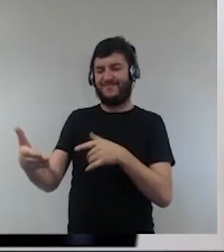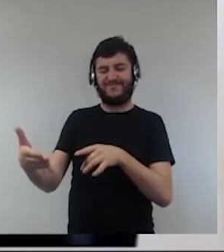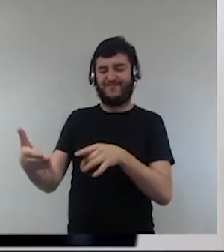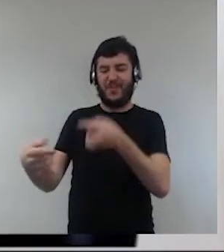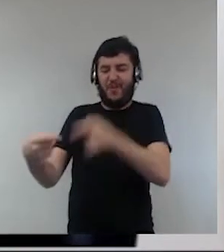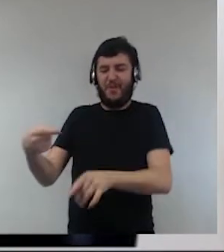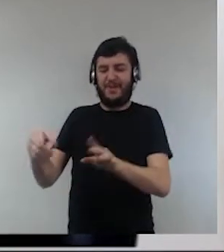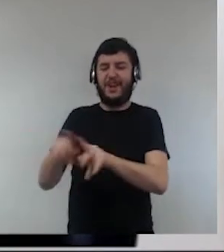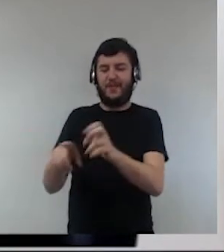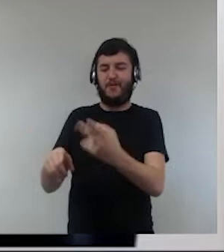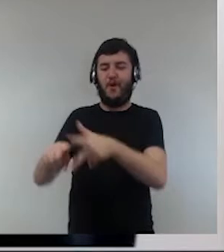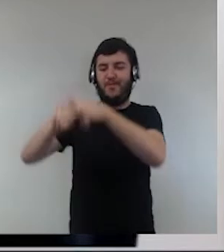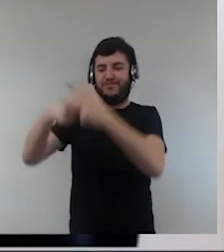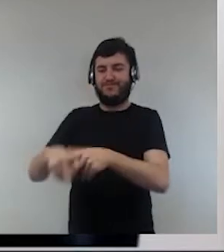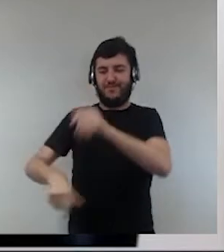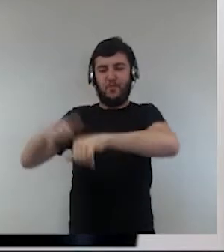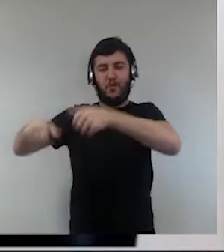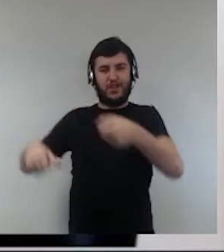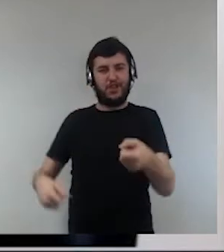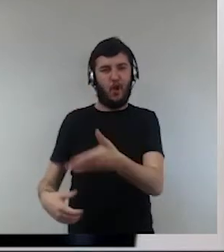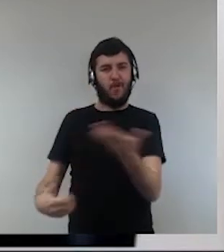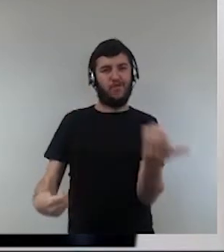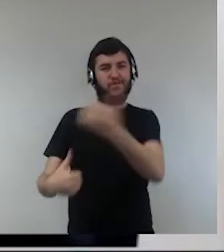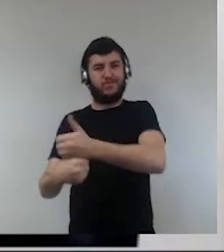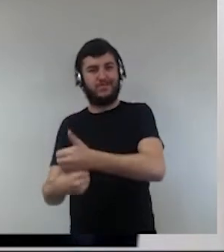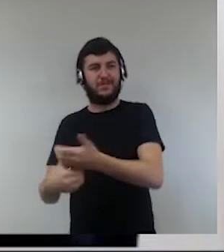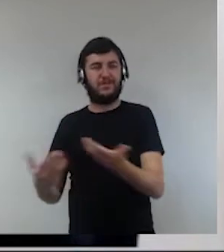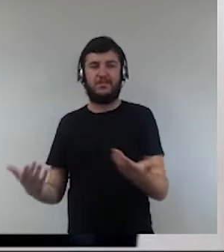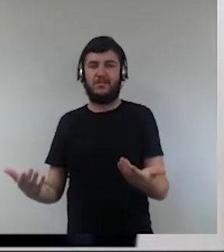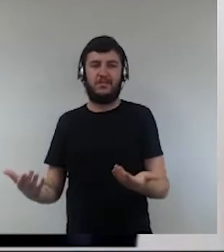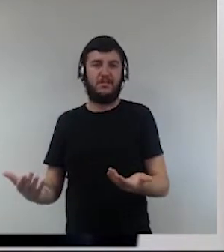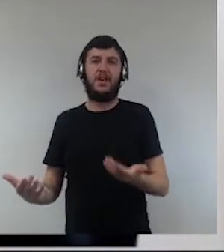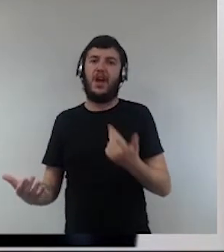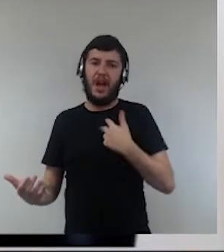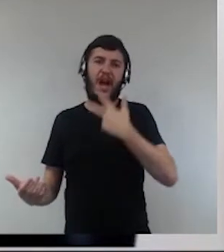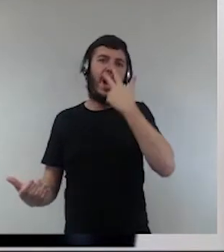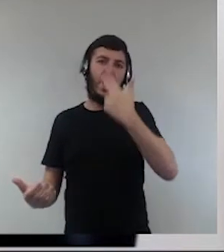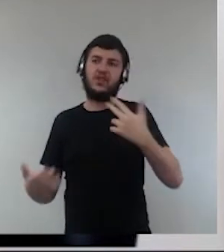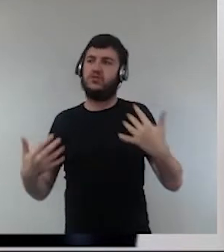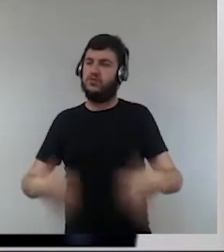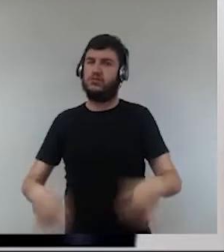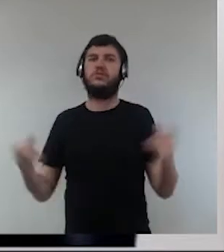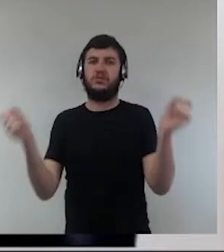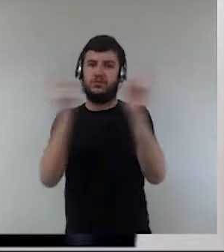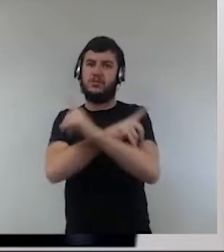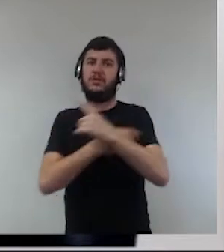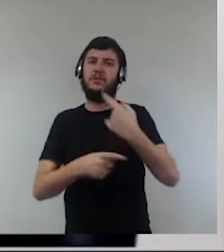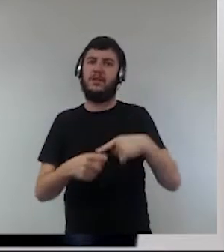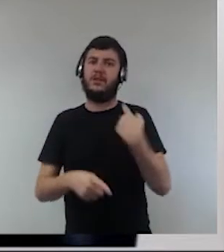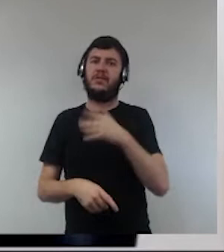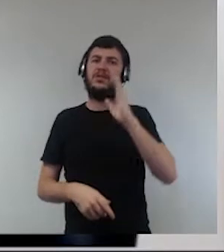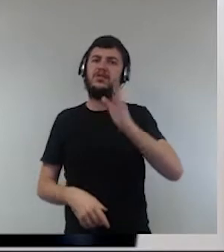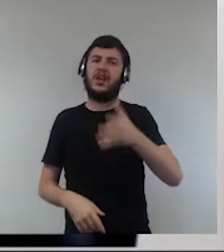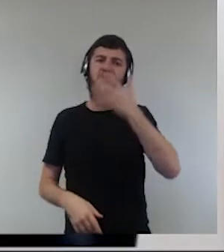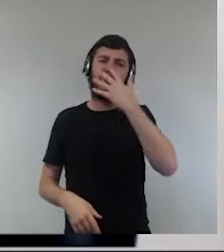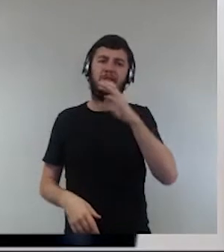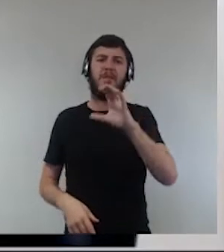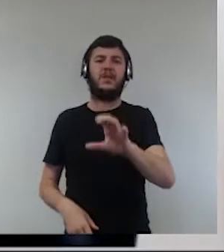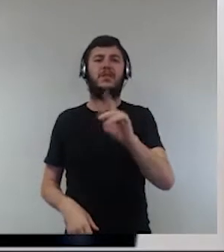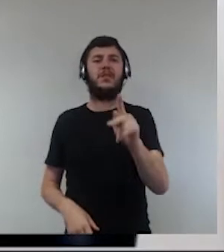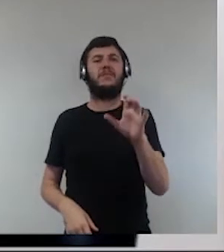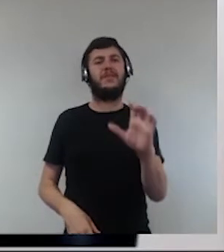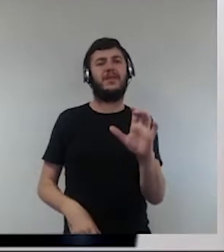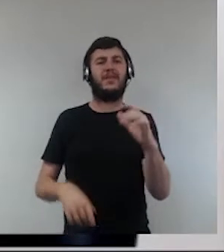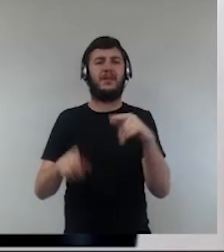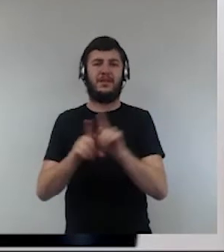acho que já é muito. Até porque, se nós olharmos para dois outros dispositivos do Código de Processo